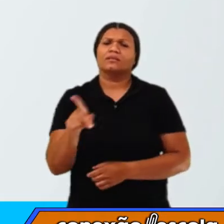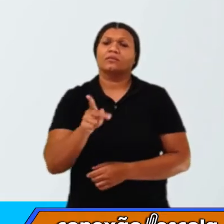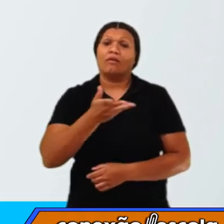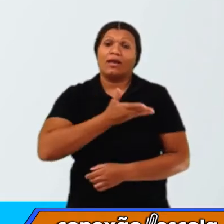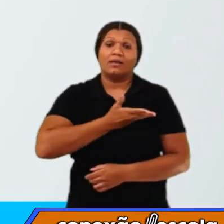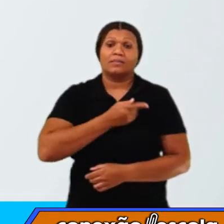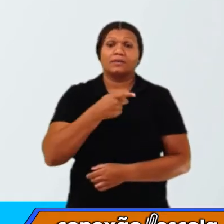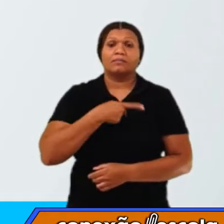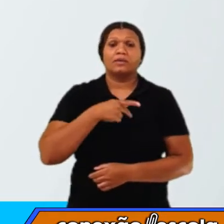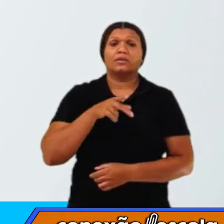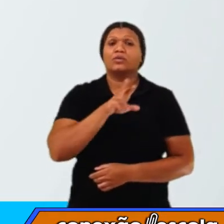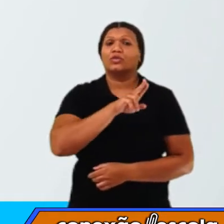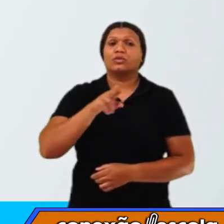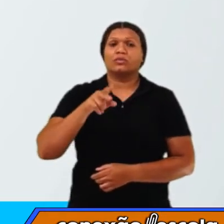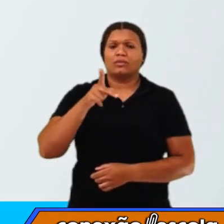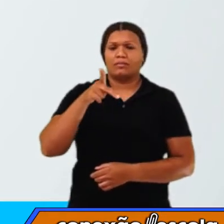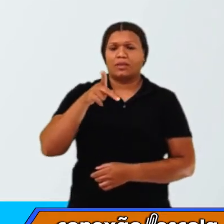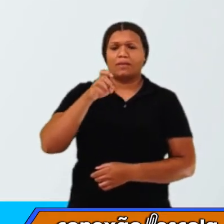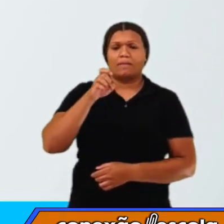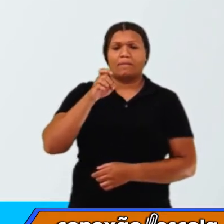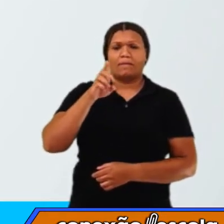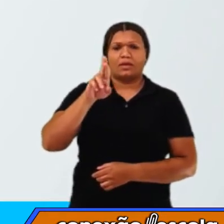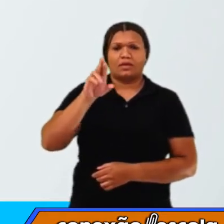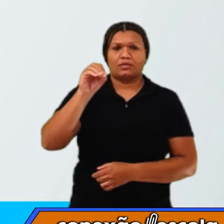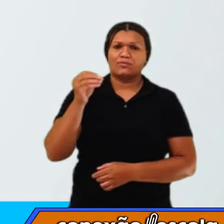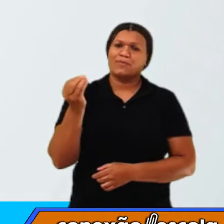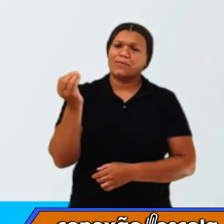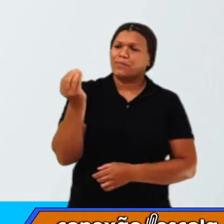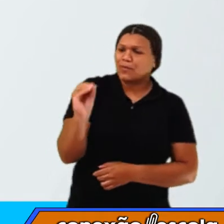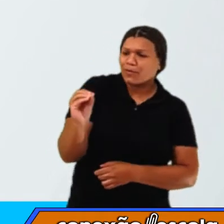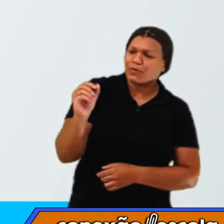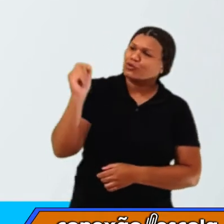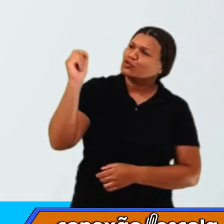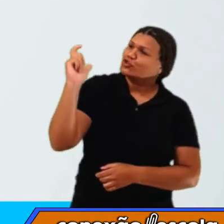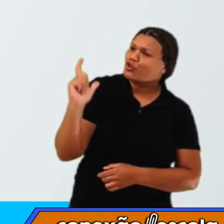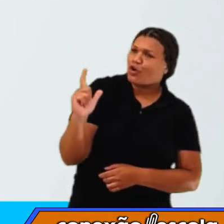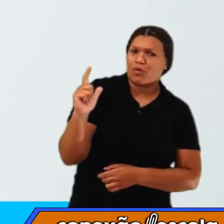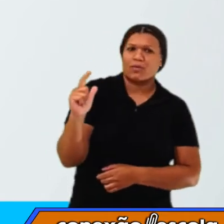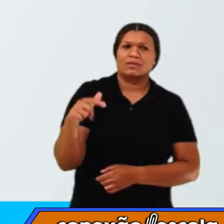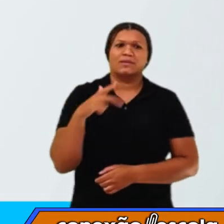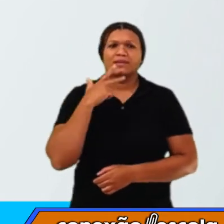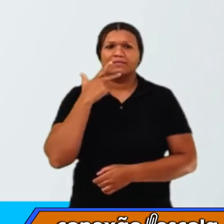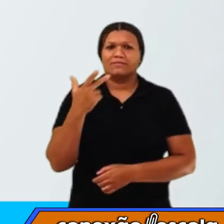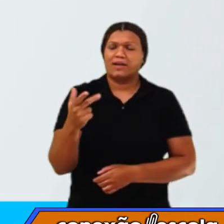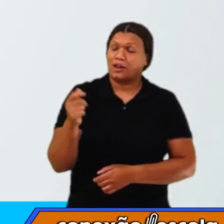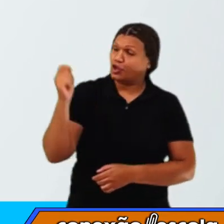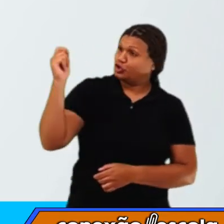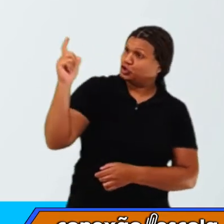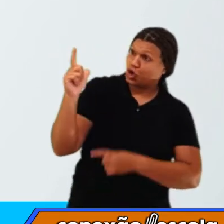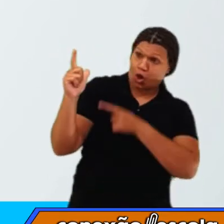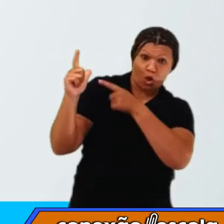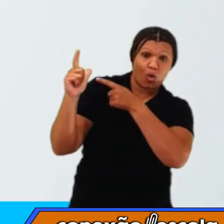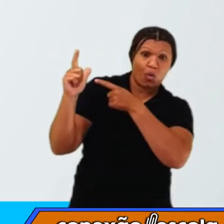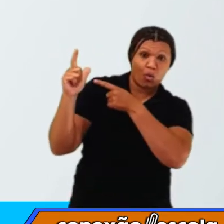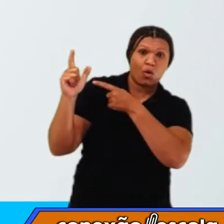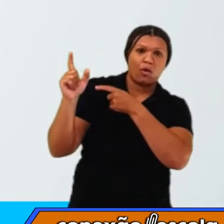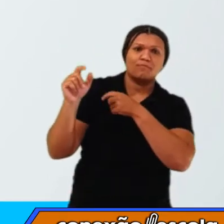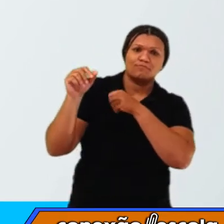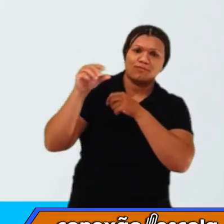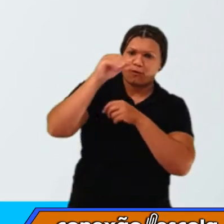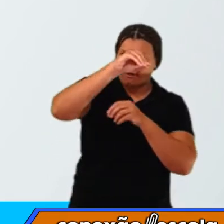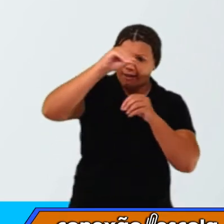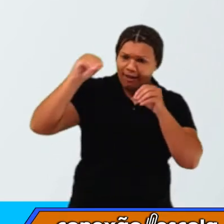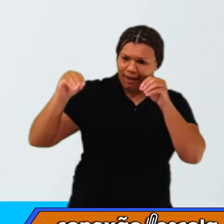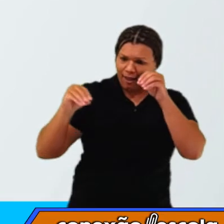chamado Pedro Ítalo quero coloca um solzinho aqui ó aí ele fala assim quem tá no sol esse aqui tá no sol vai para